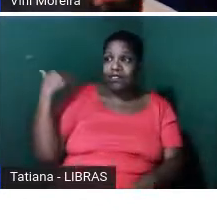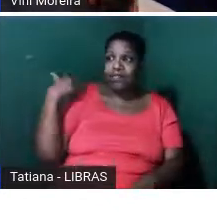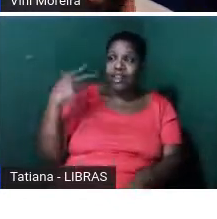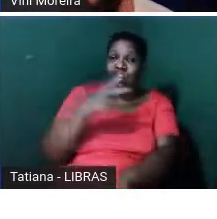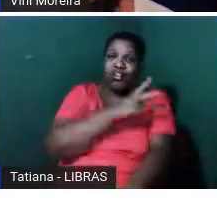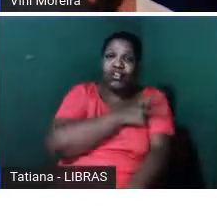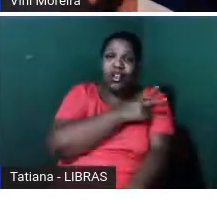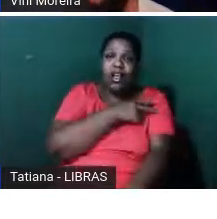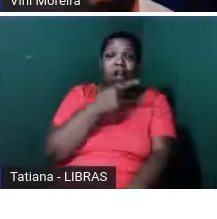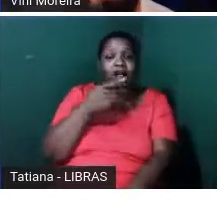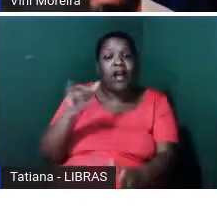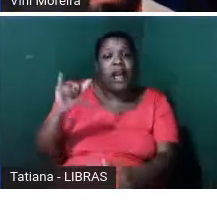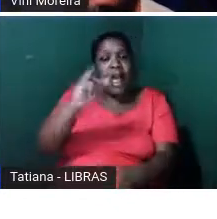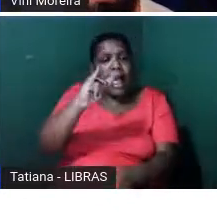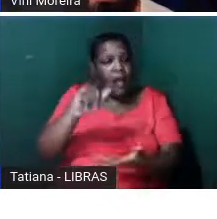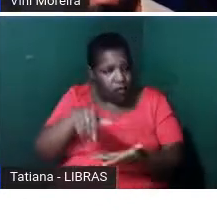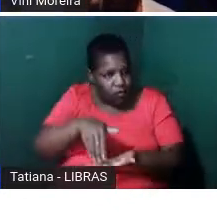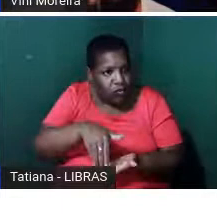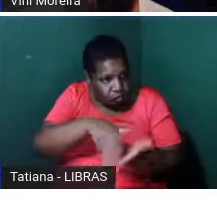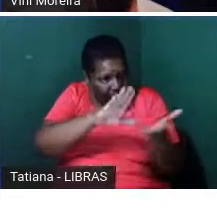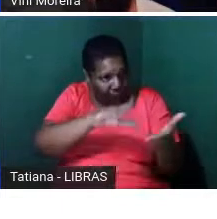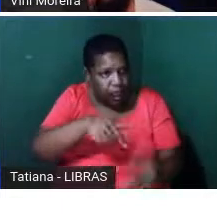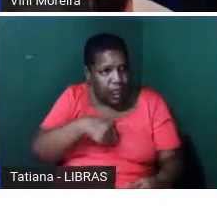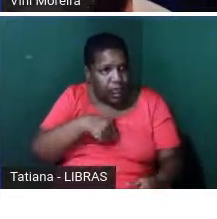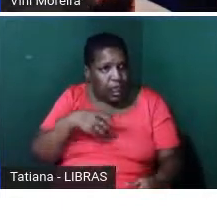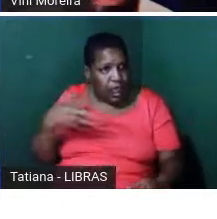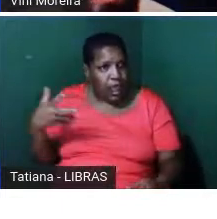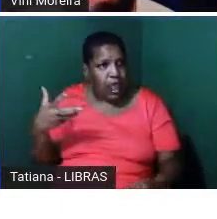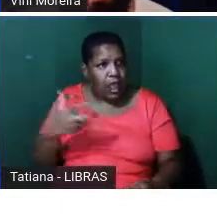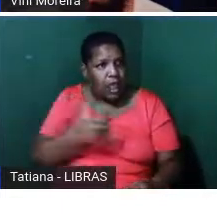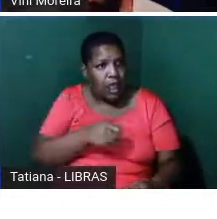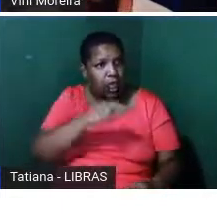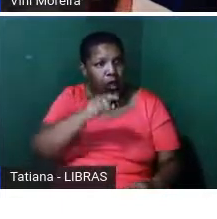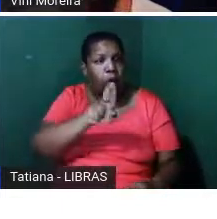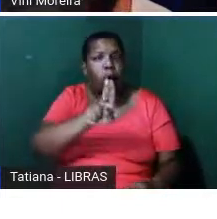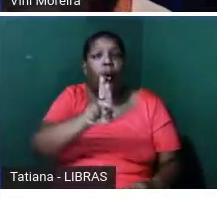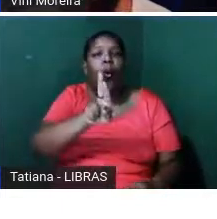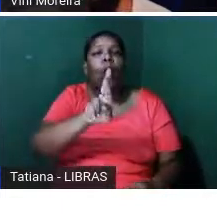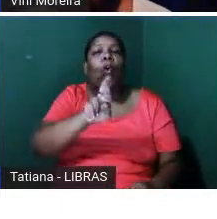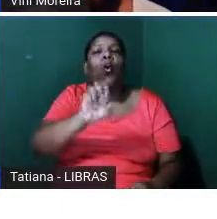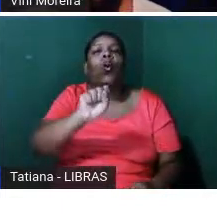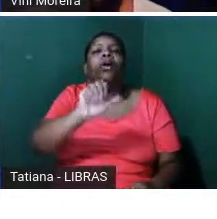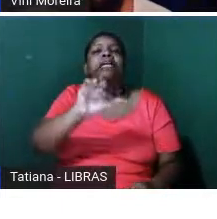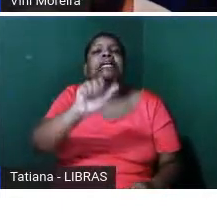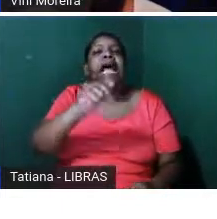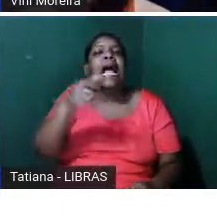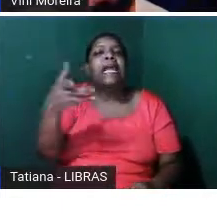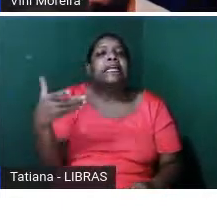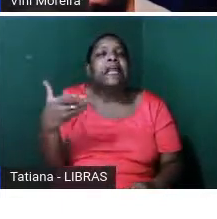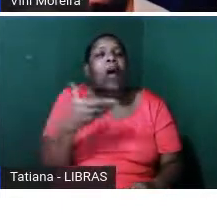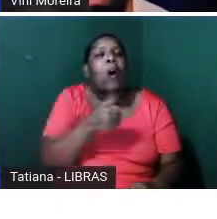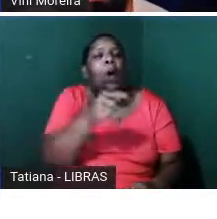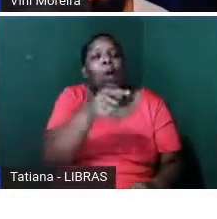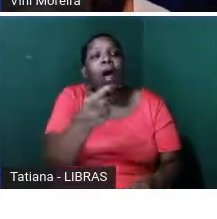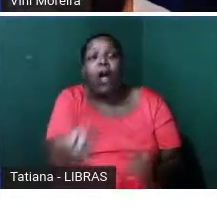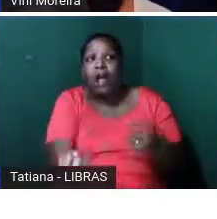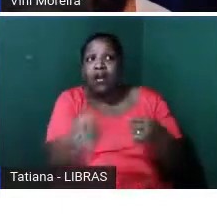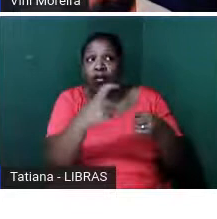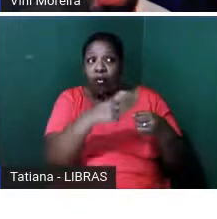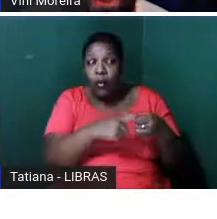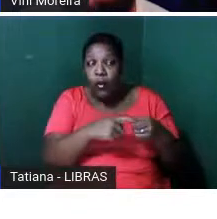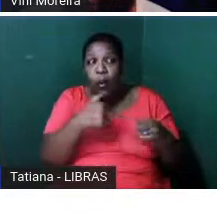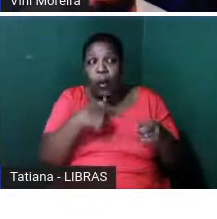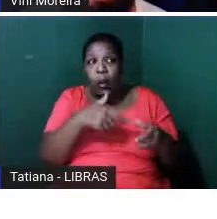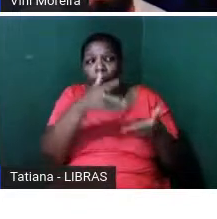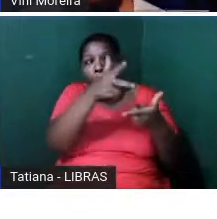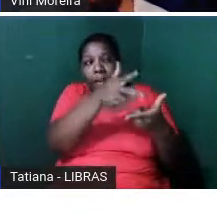me colocaram no avião e falaram você vai filmar o salvamento dessa ursa e depois quando você voltar a gente